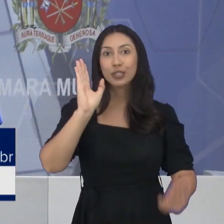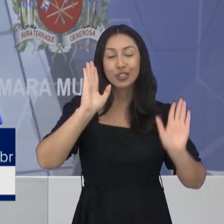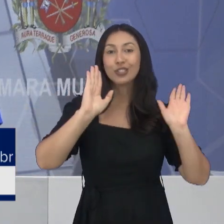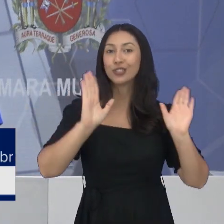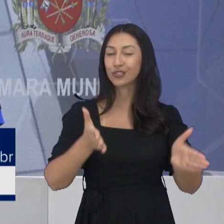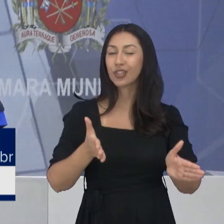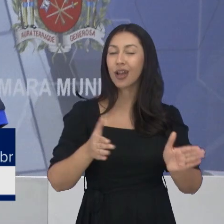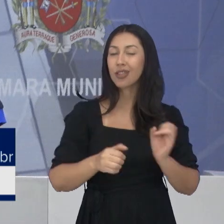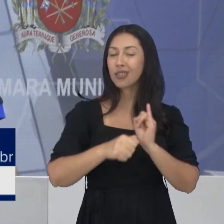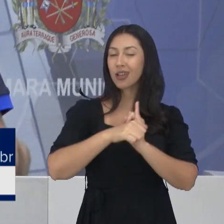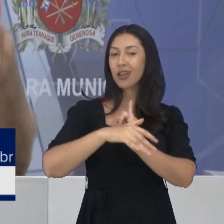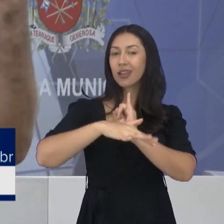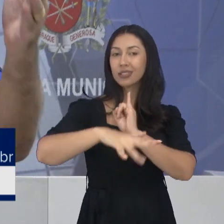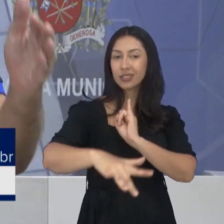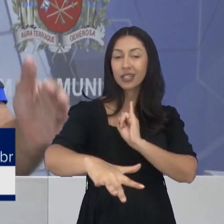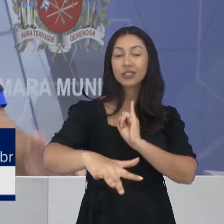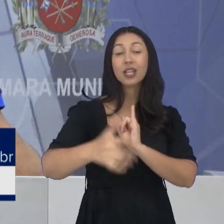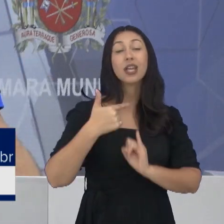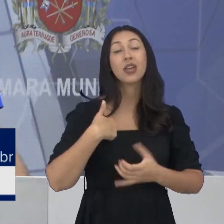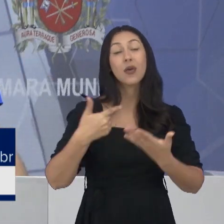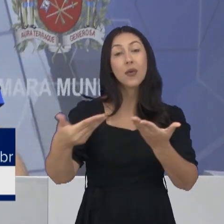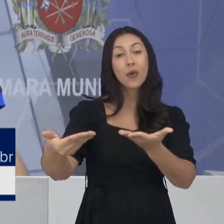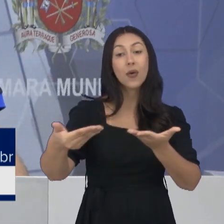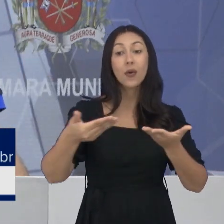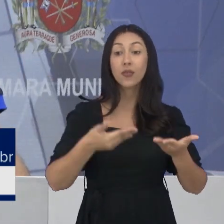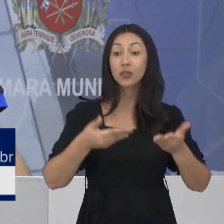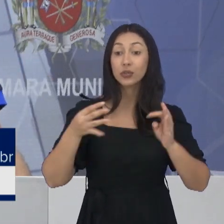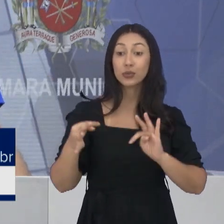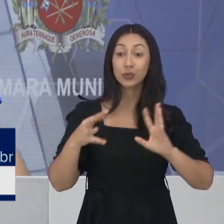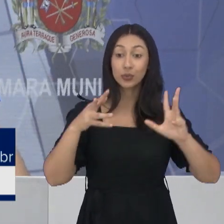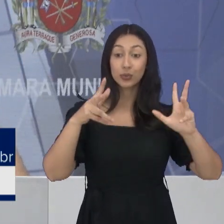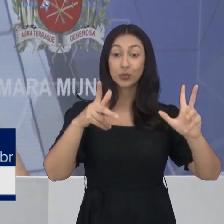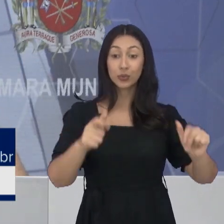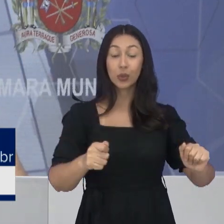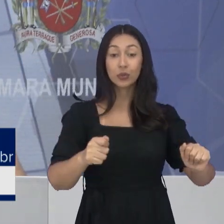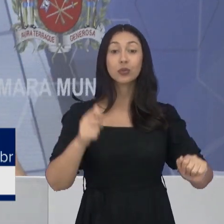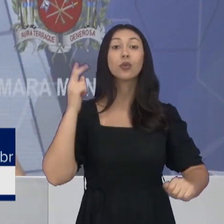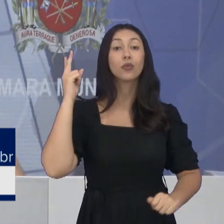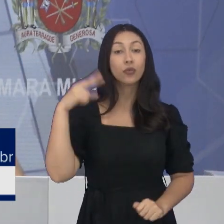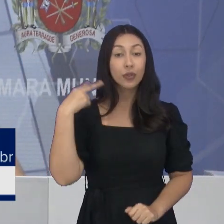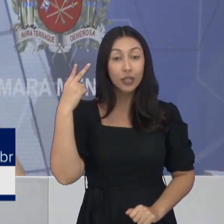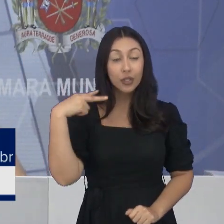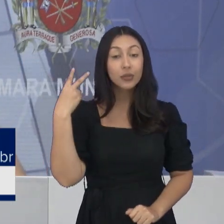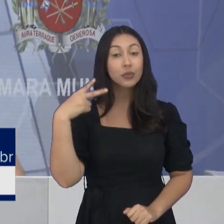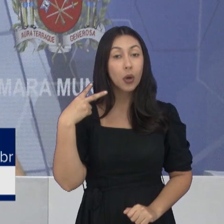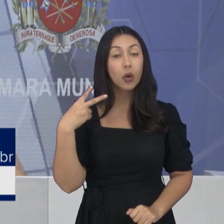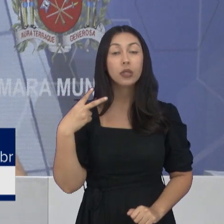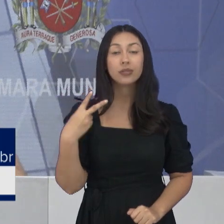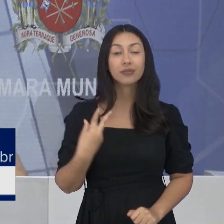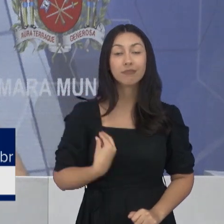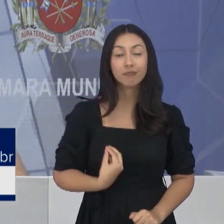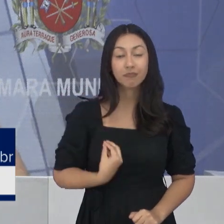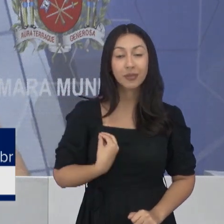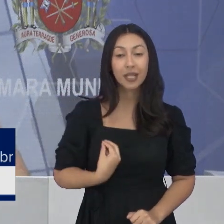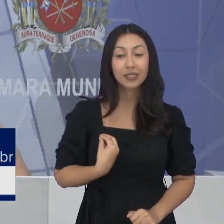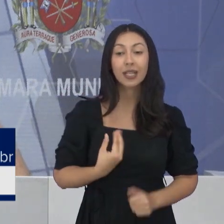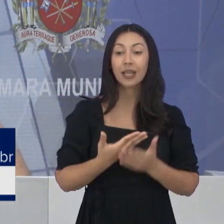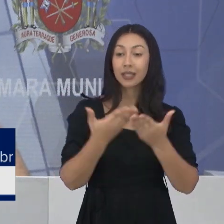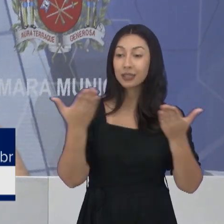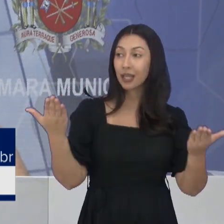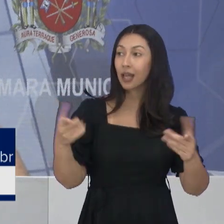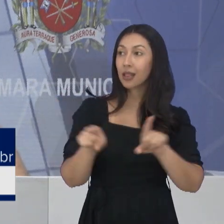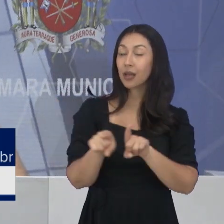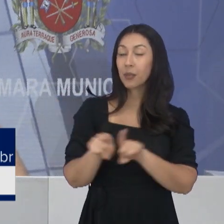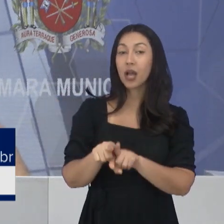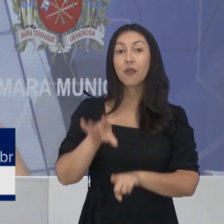Páscoa da Igreja da Cidade. E eu convido a todos os vereadores, os presentes, os novos